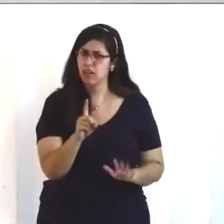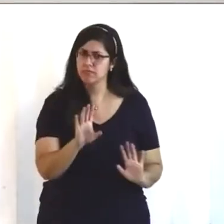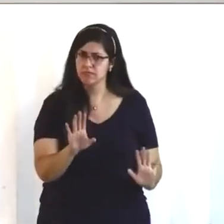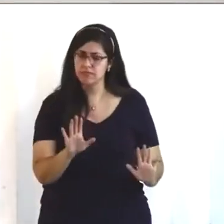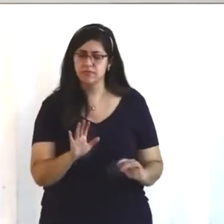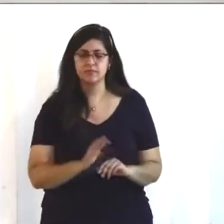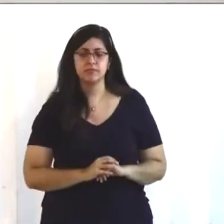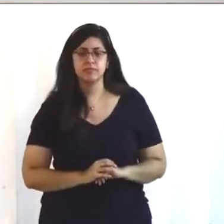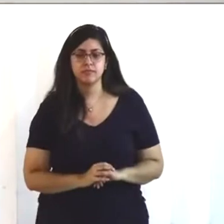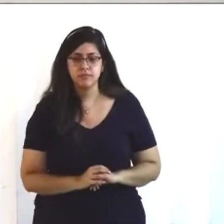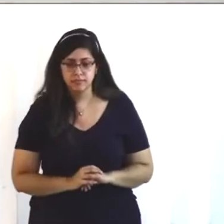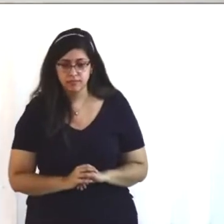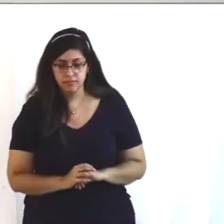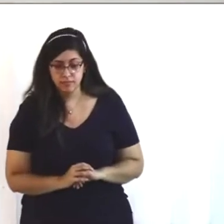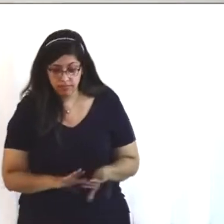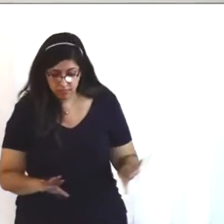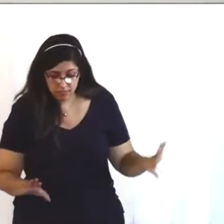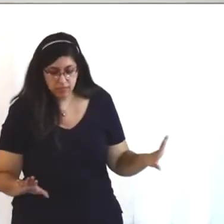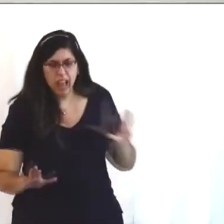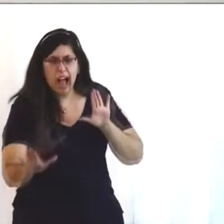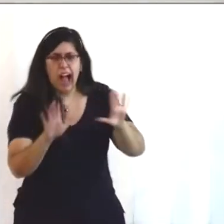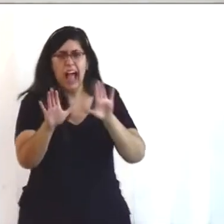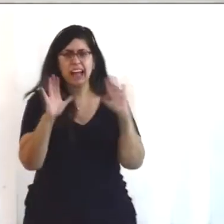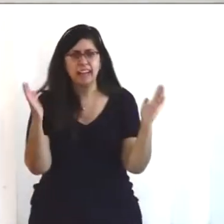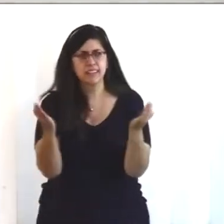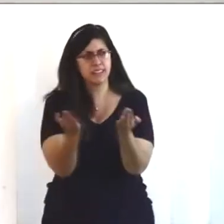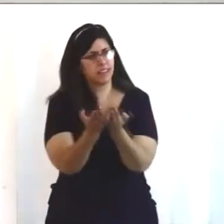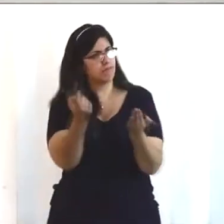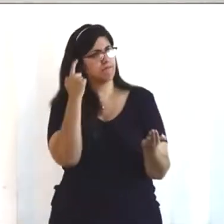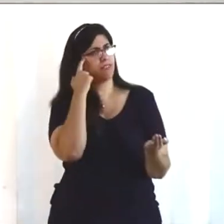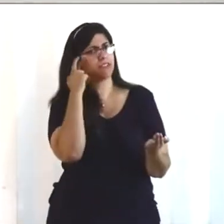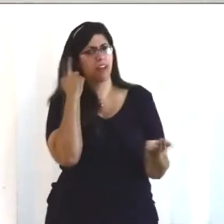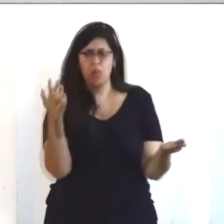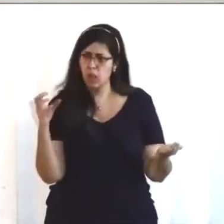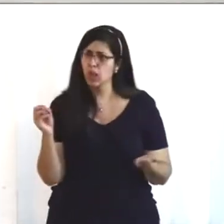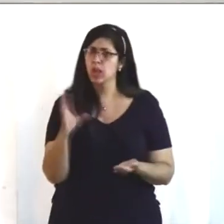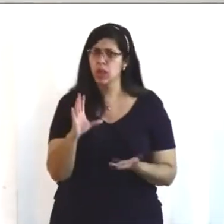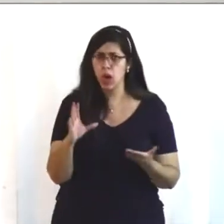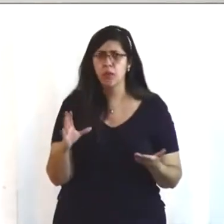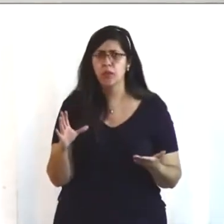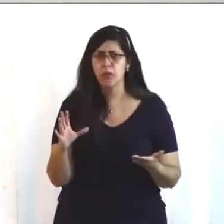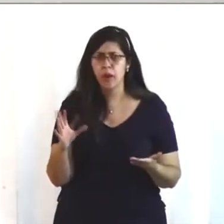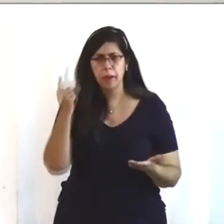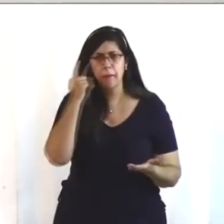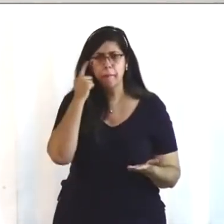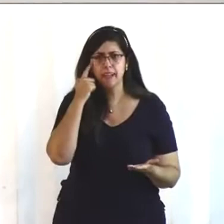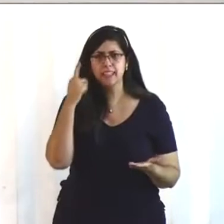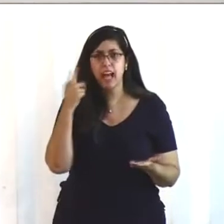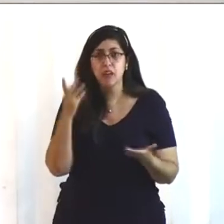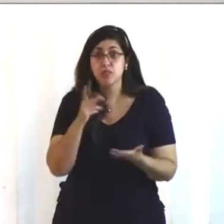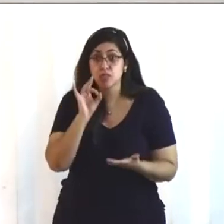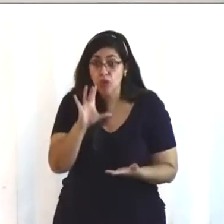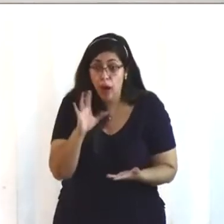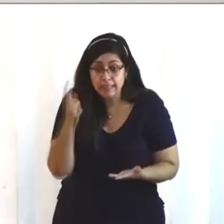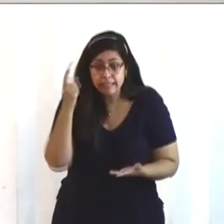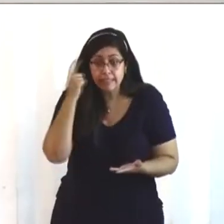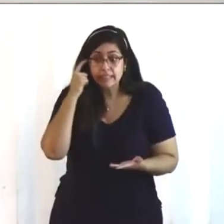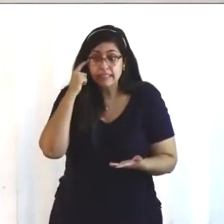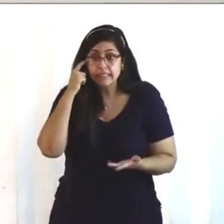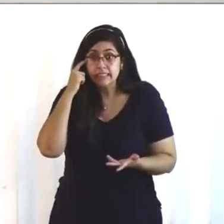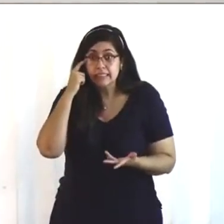Para muitos crentes, isso é novo, porque eles acham que só o falar alguma coisa já é blasfêmia contra o Espírito Santo.